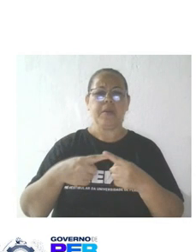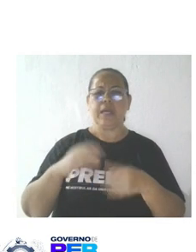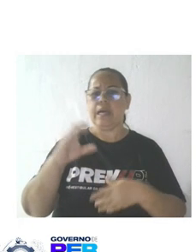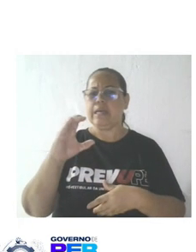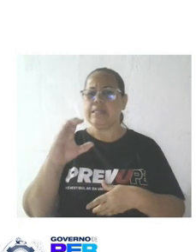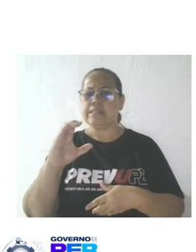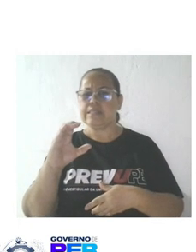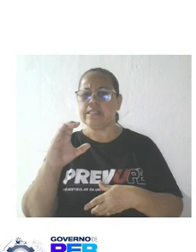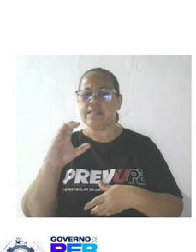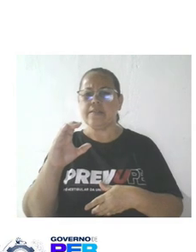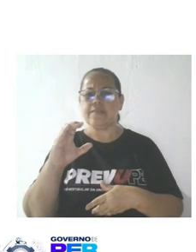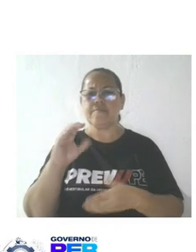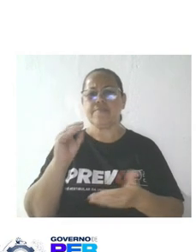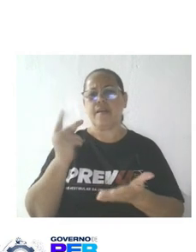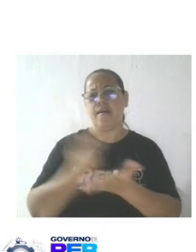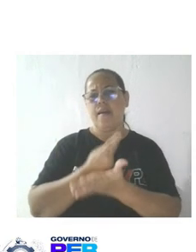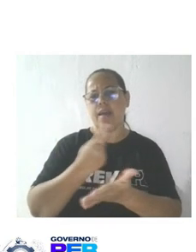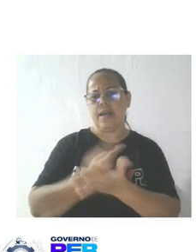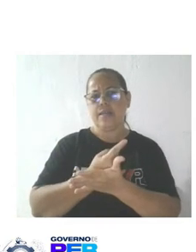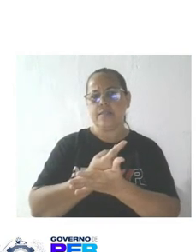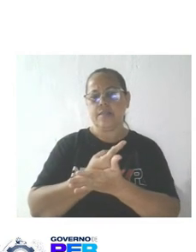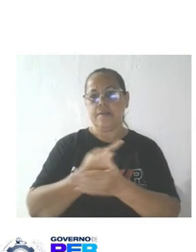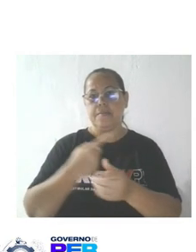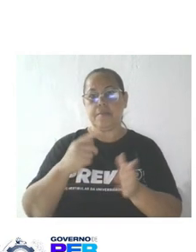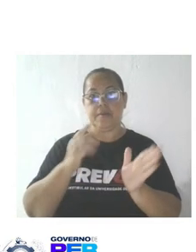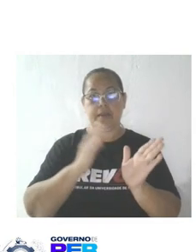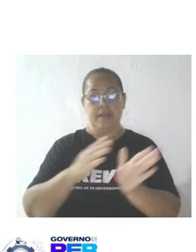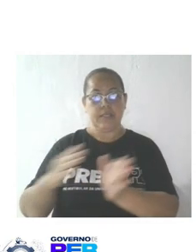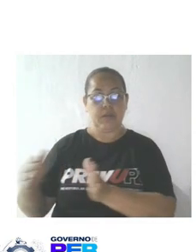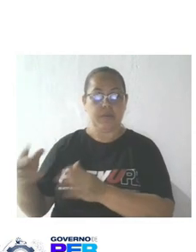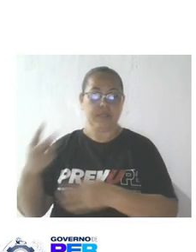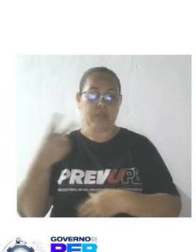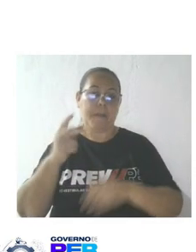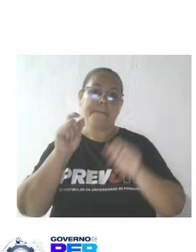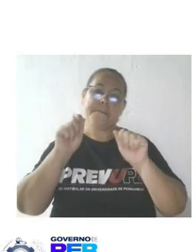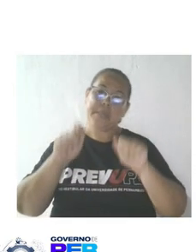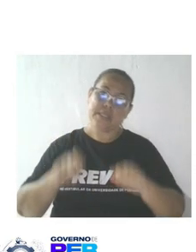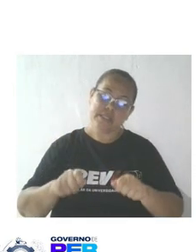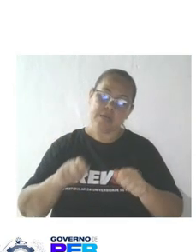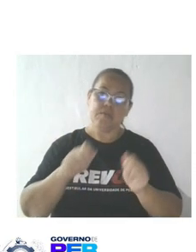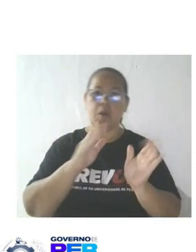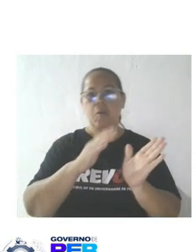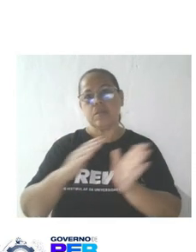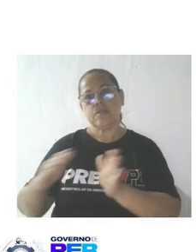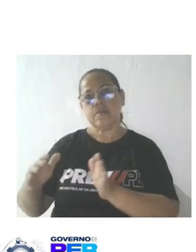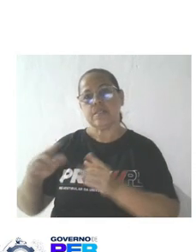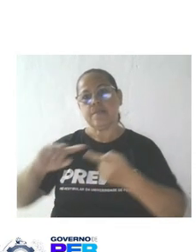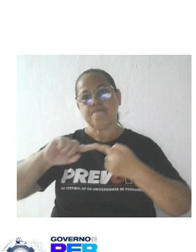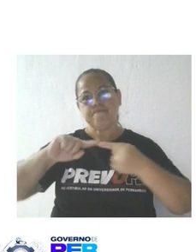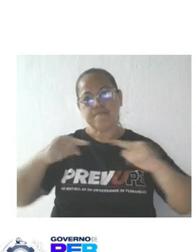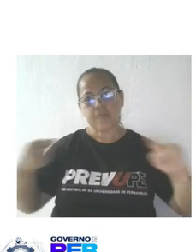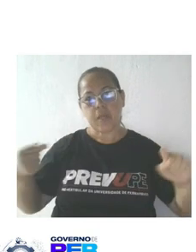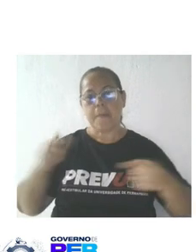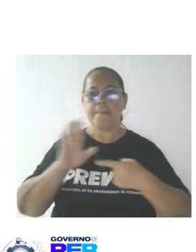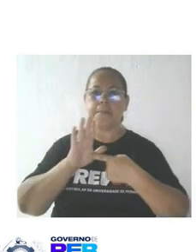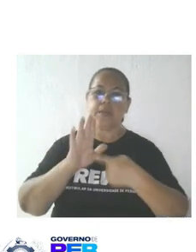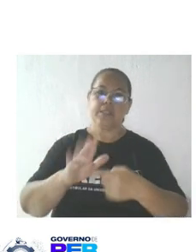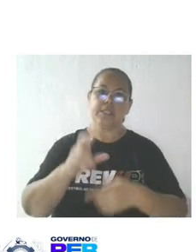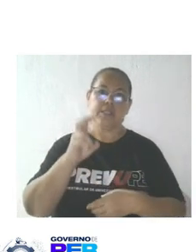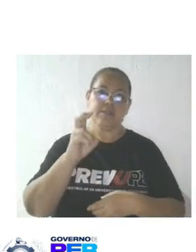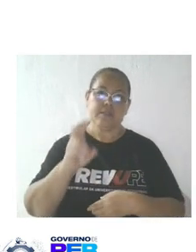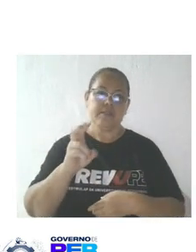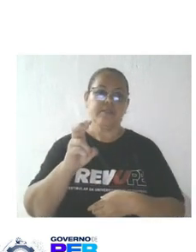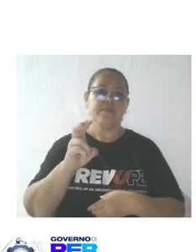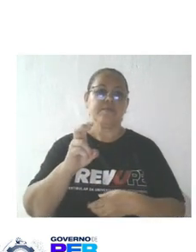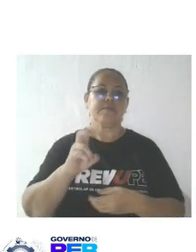pessoal, está incorreta? Ele diz, a sequência 2 pode ser considerada uma sequência de RNA apresentando cinco códigos de quismo